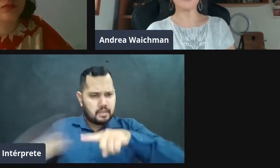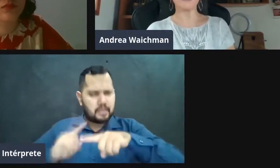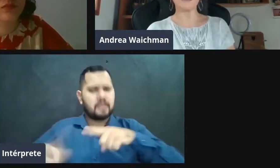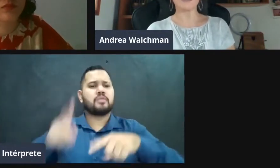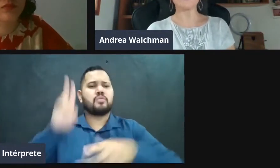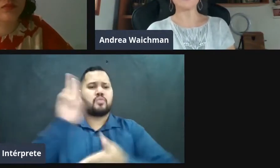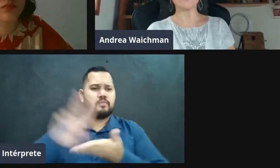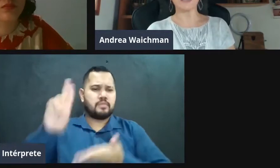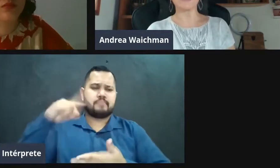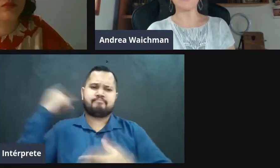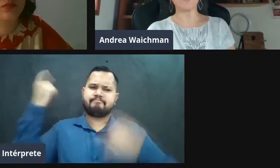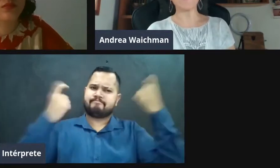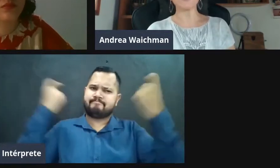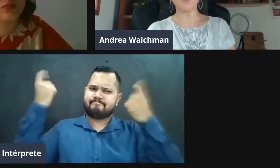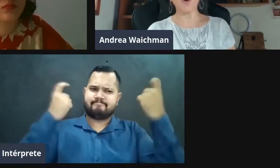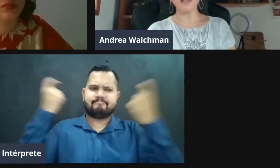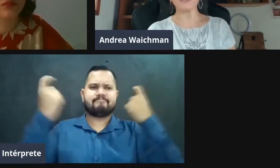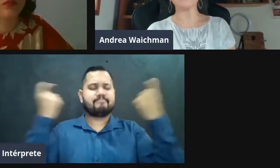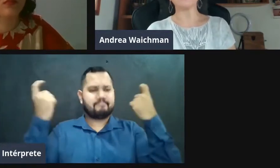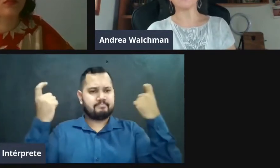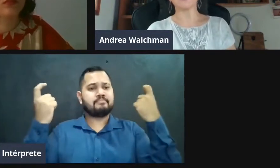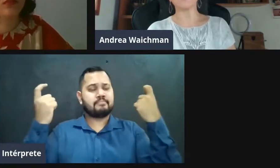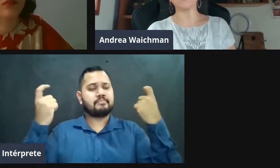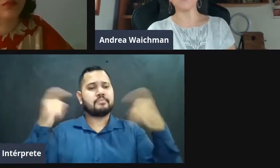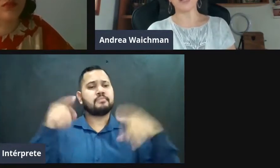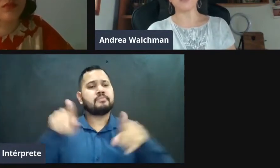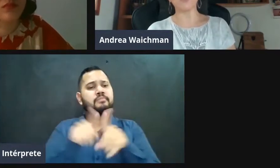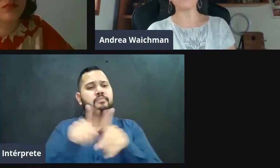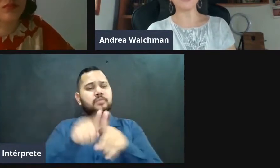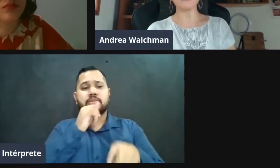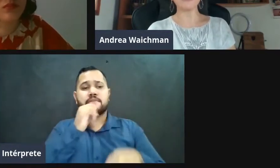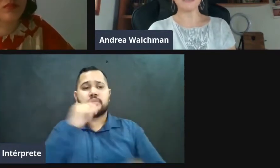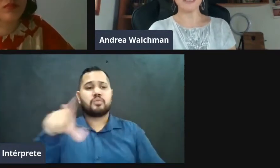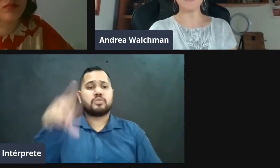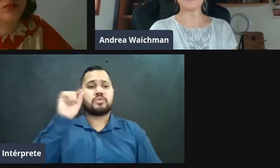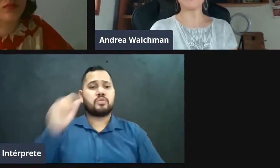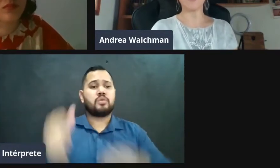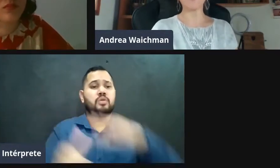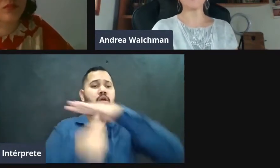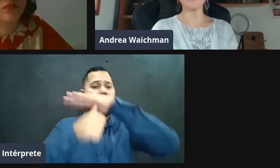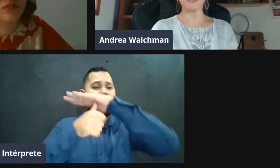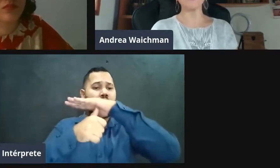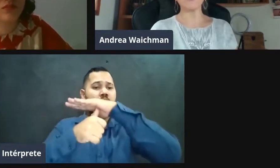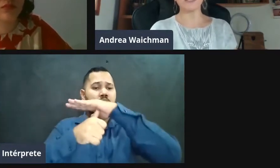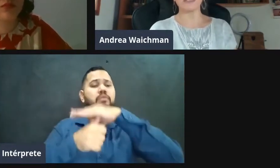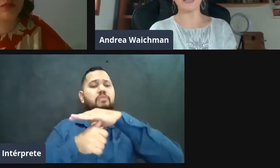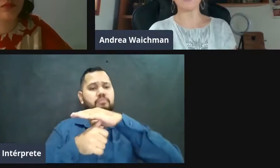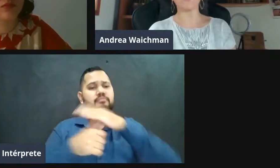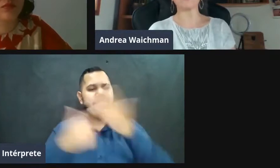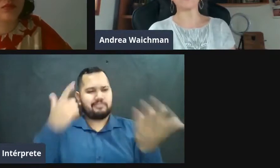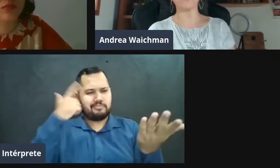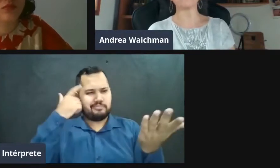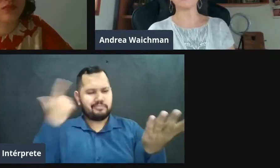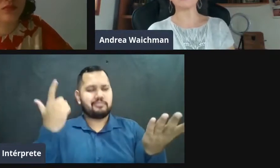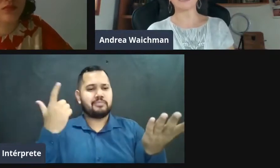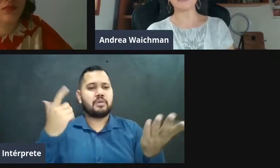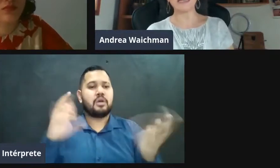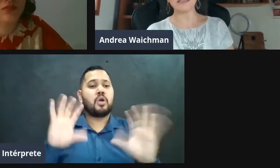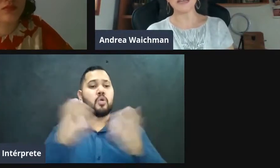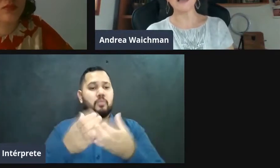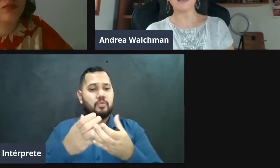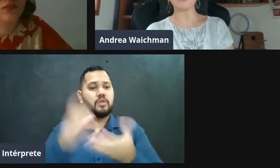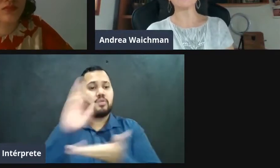muito, né, a questão da própria escolha do reitor na lista tríplice. Então, a comunidade universitária como um todo tem que